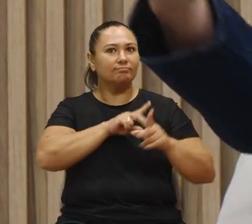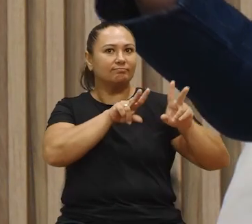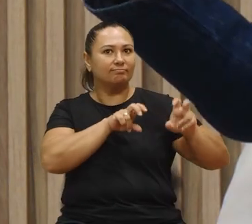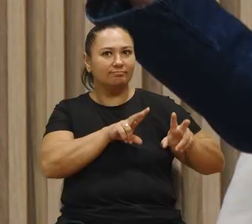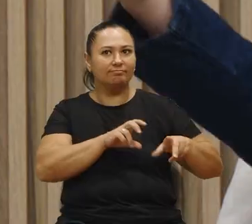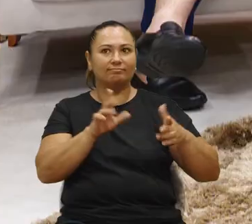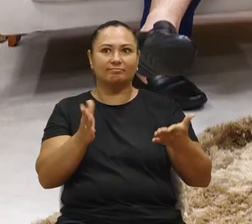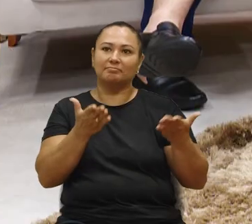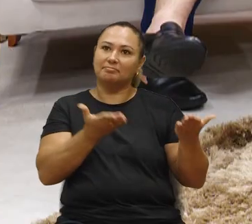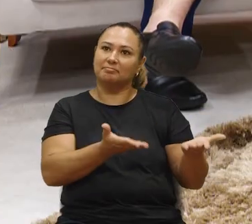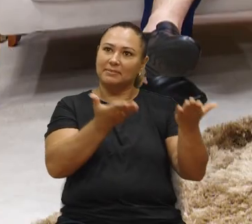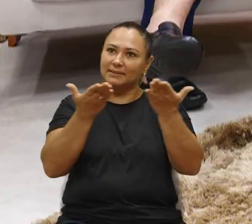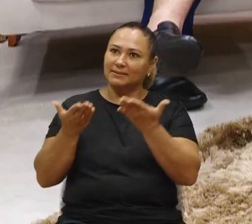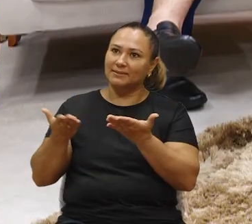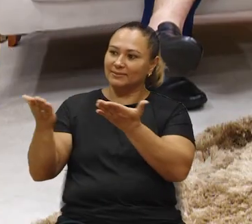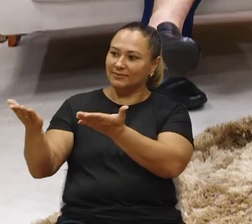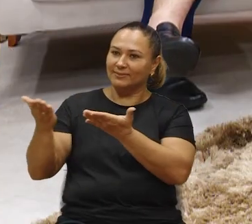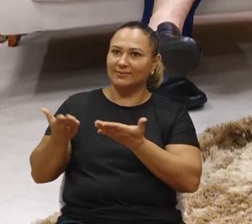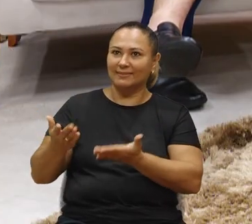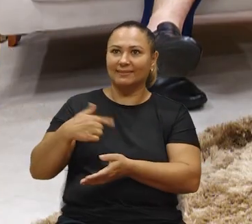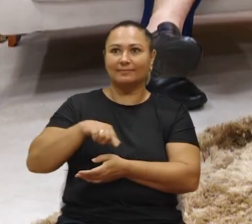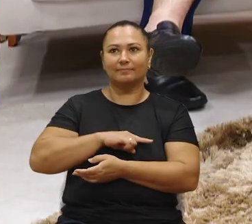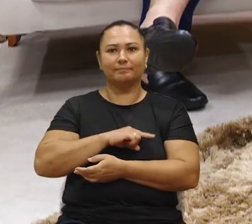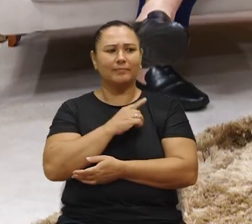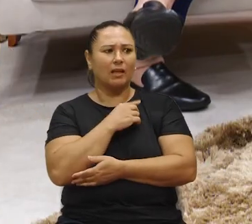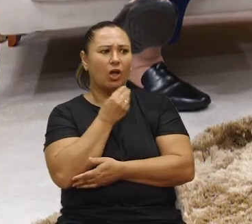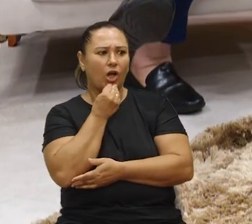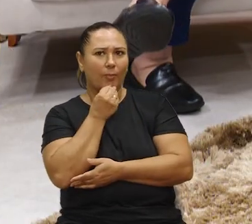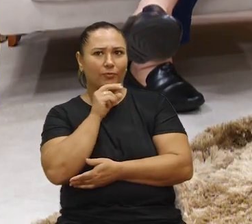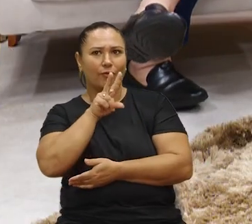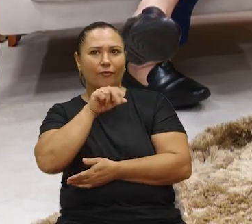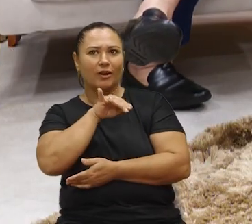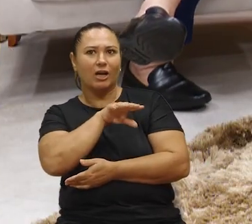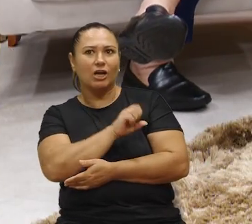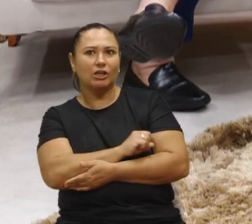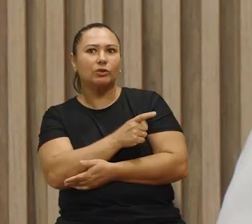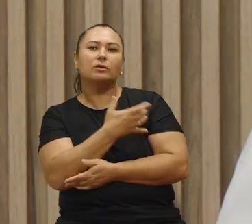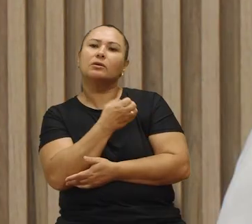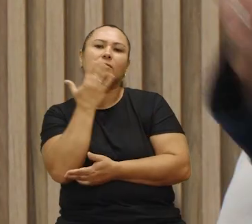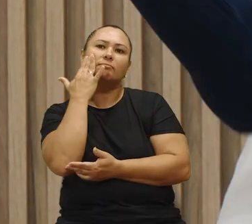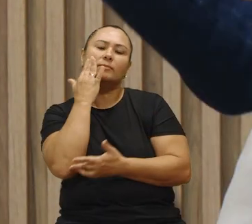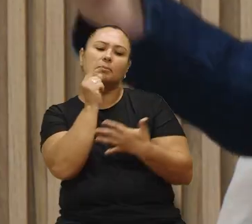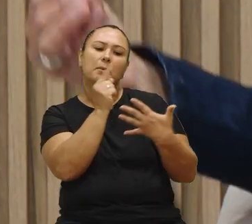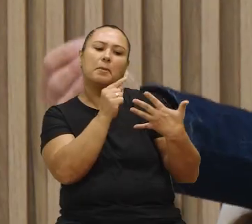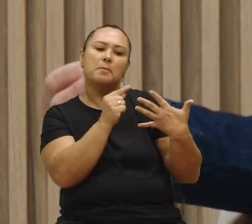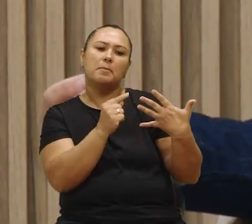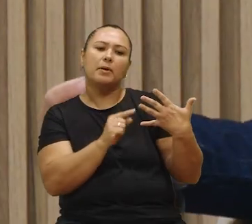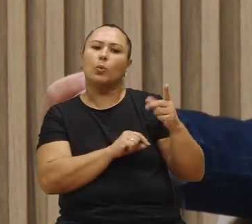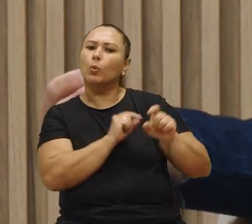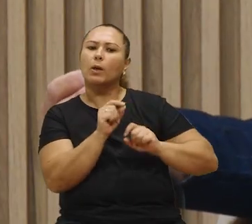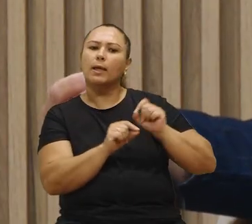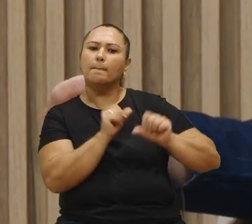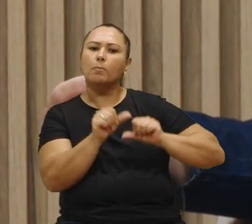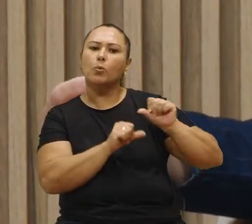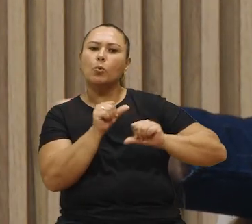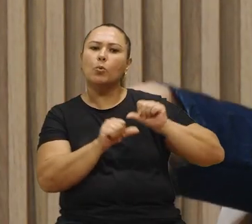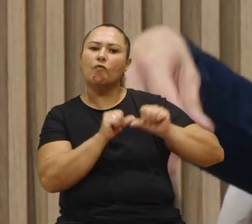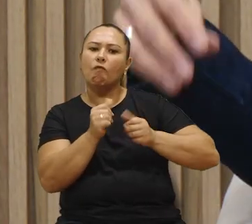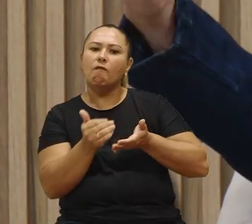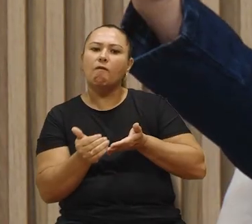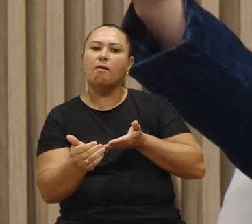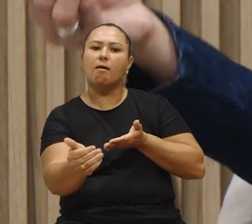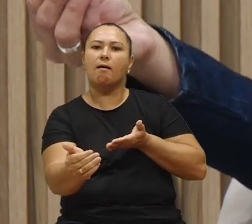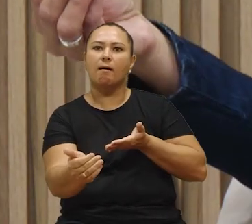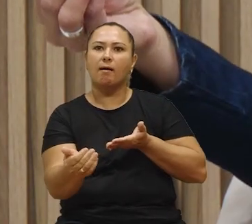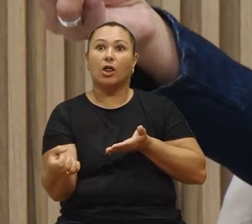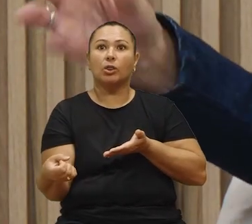Vitor? Bem-vindos. E Vânios, logicamente que eu quero saber de ti, quais são as principais mudanças que